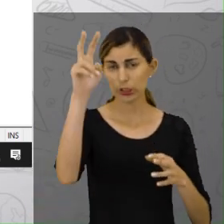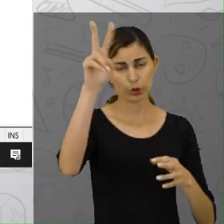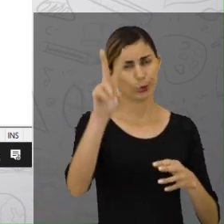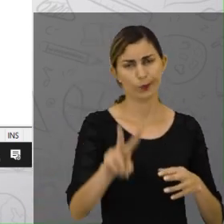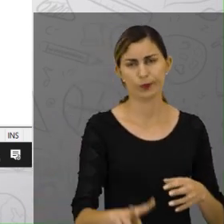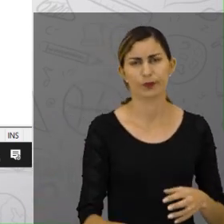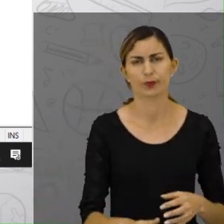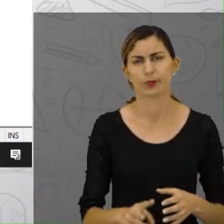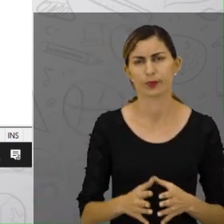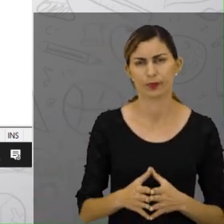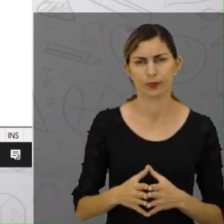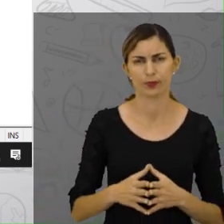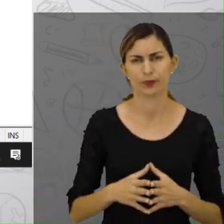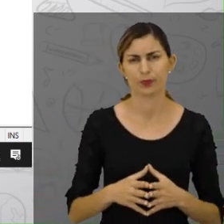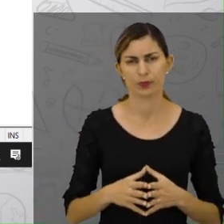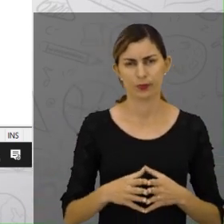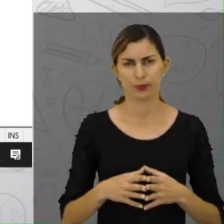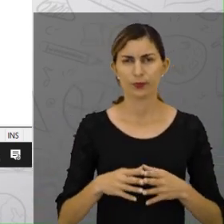5 vezes.